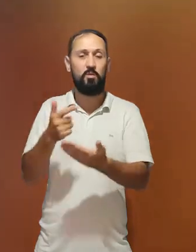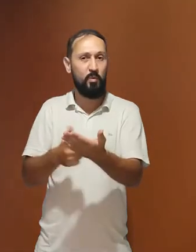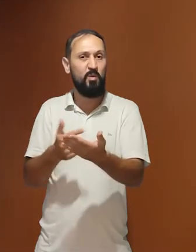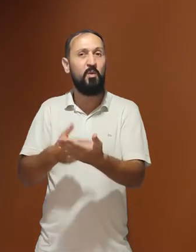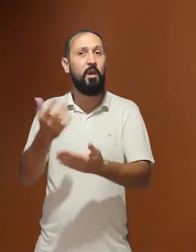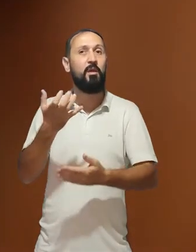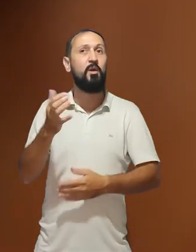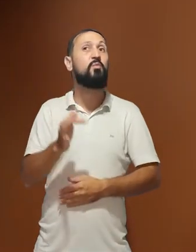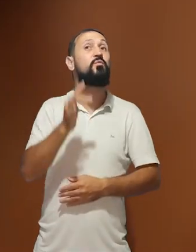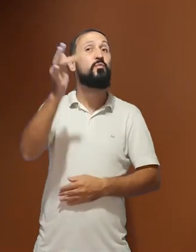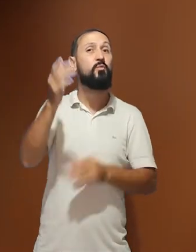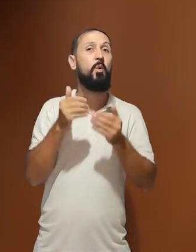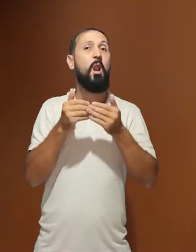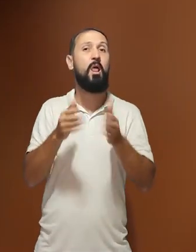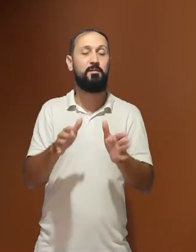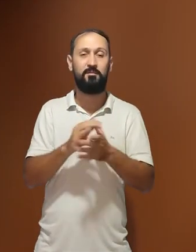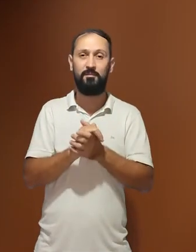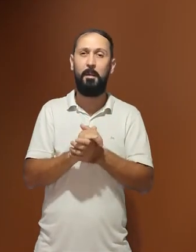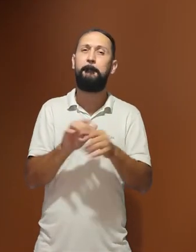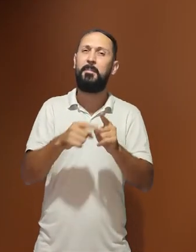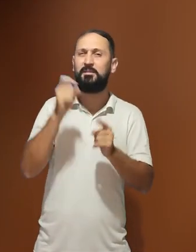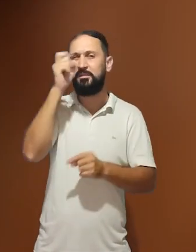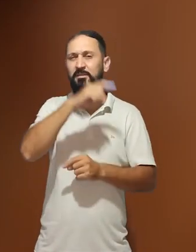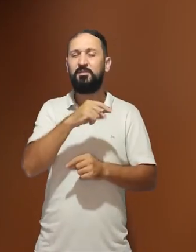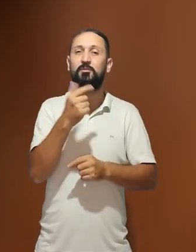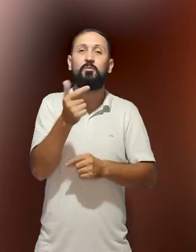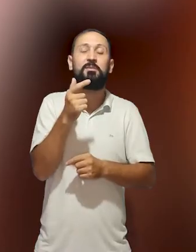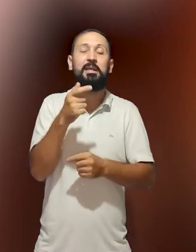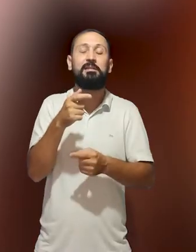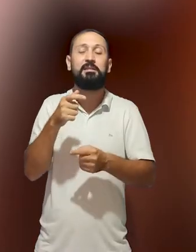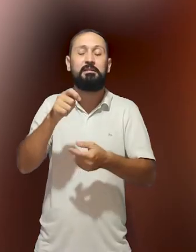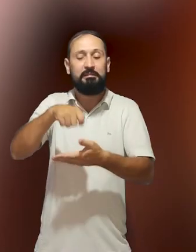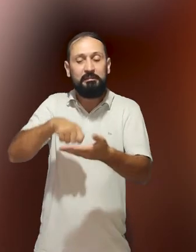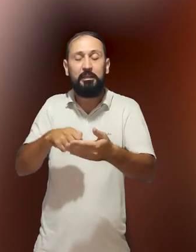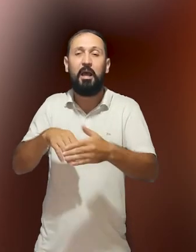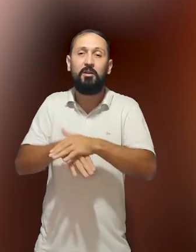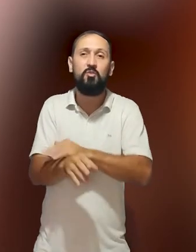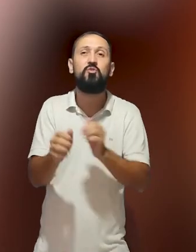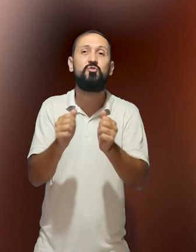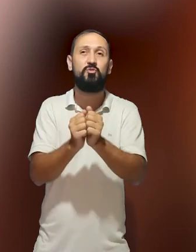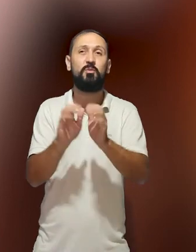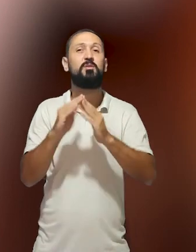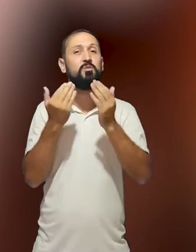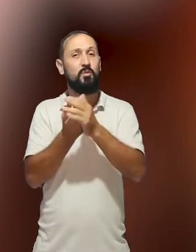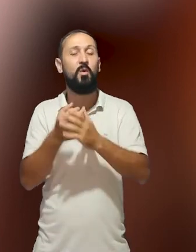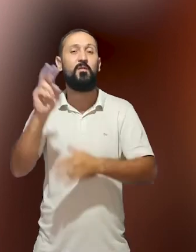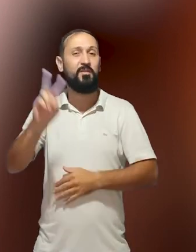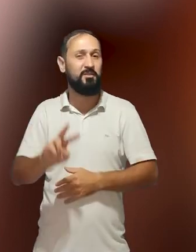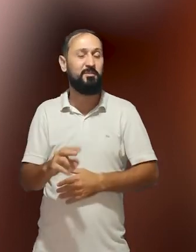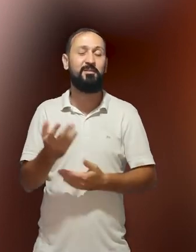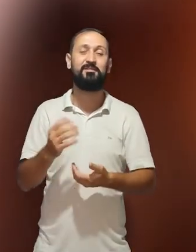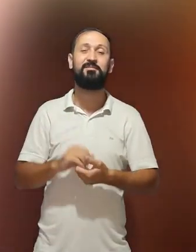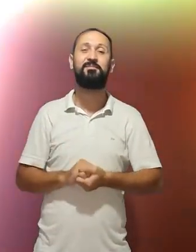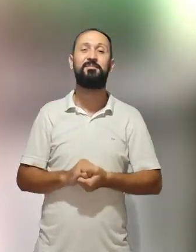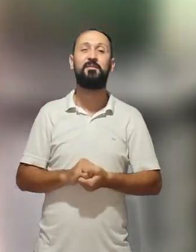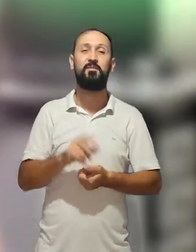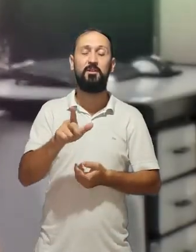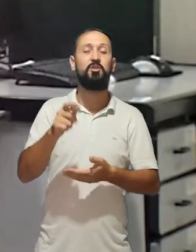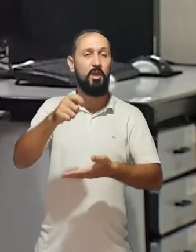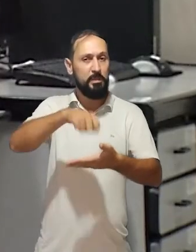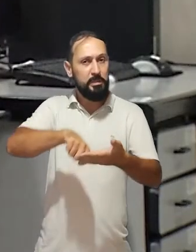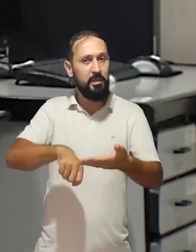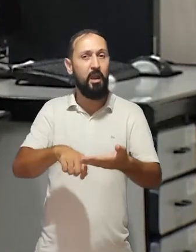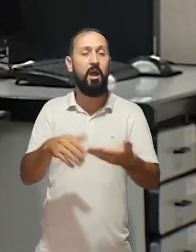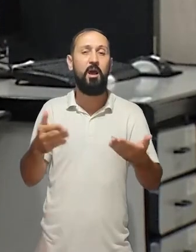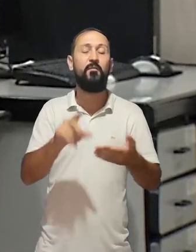e pretendo algum dia lançá-lo, mas é complicado manter o ritmo da escrita junto da escola e os vestibulares, como eu já disse. Além de